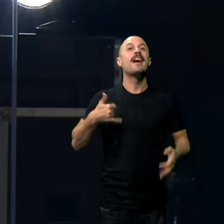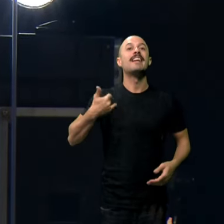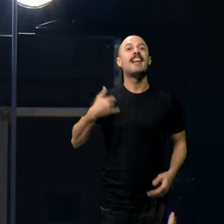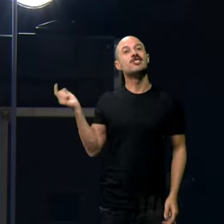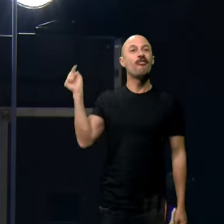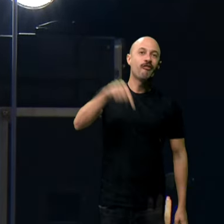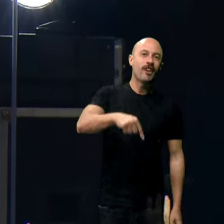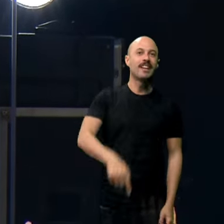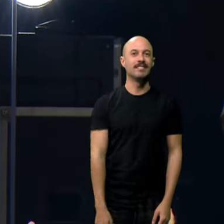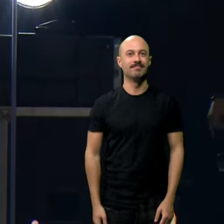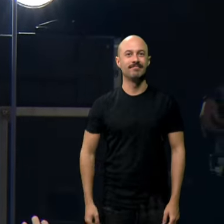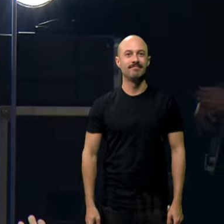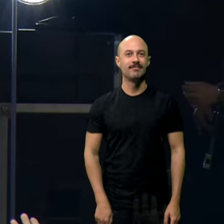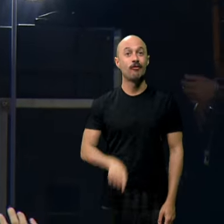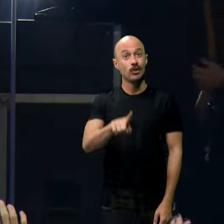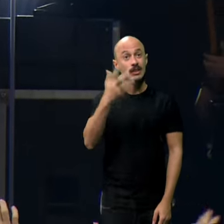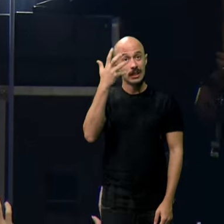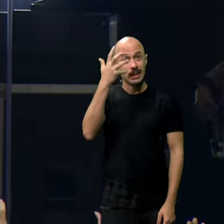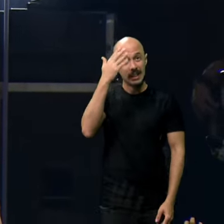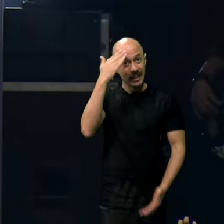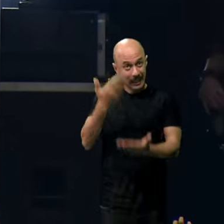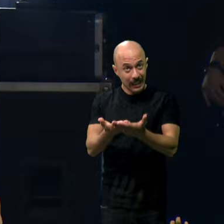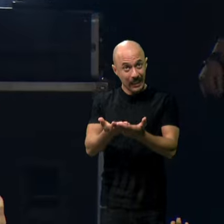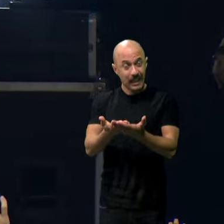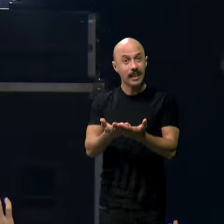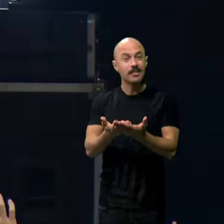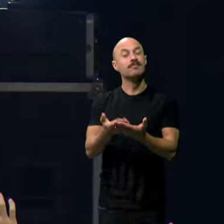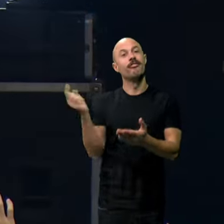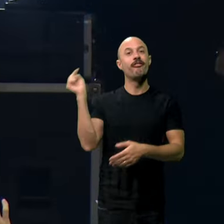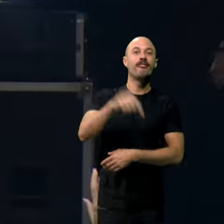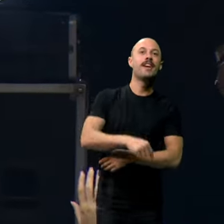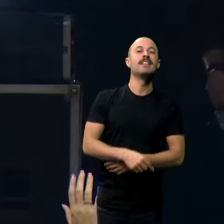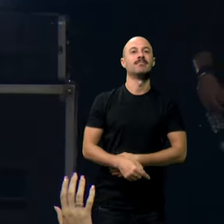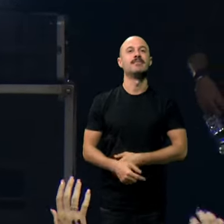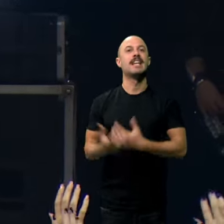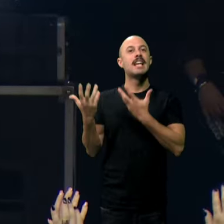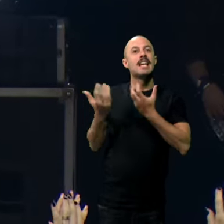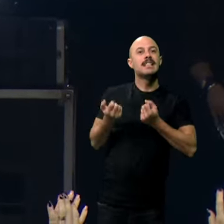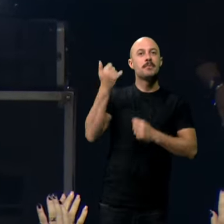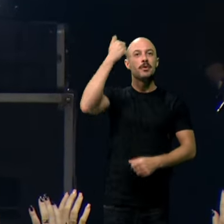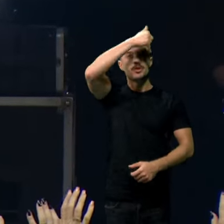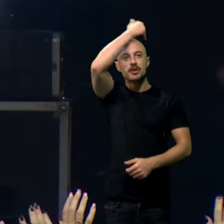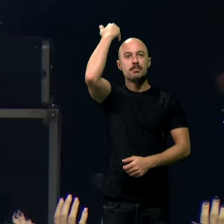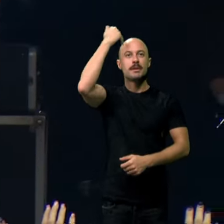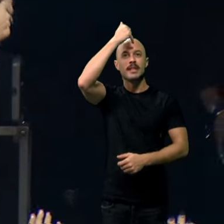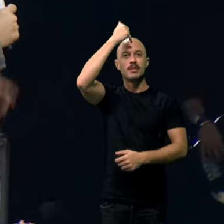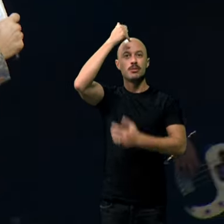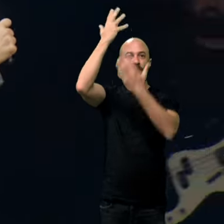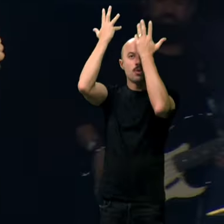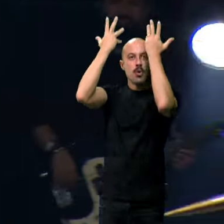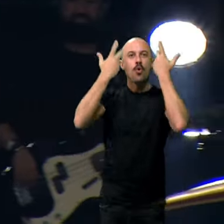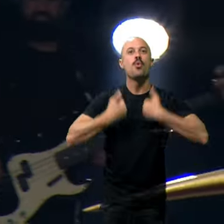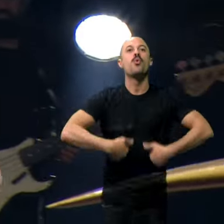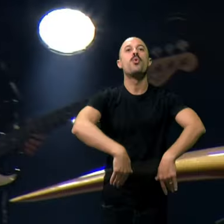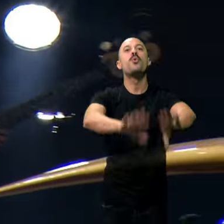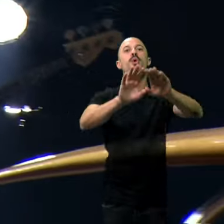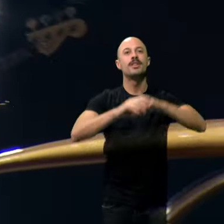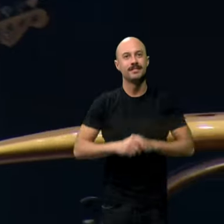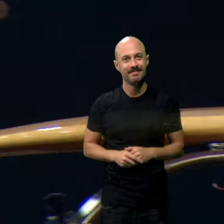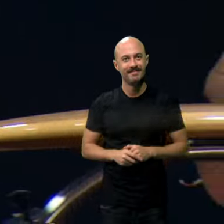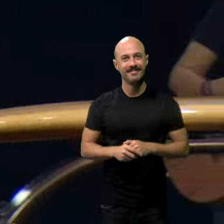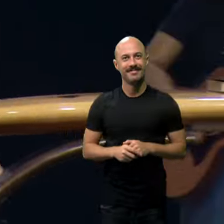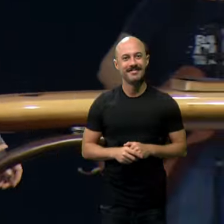Mas libere o seu espírito. Deixe fluir a unção. A unção de